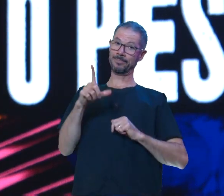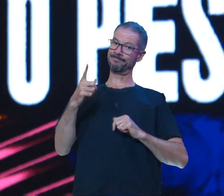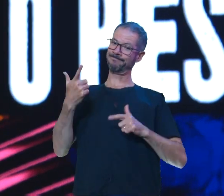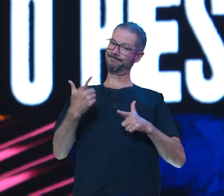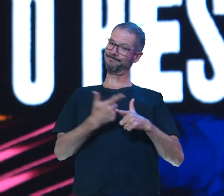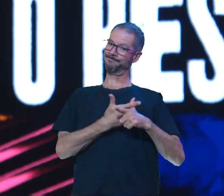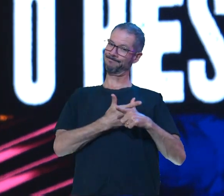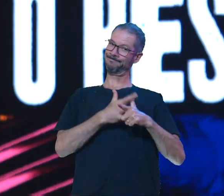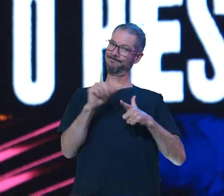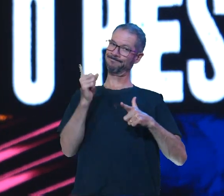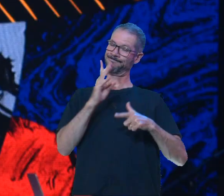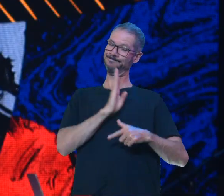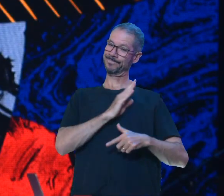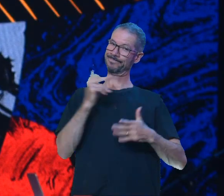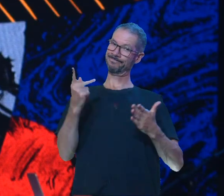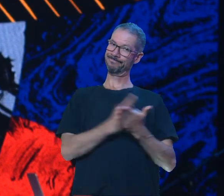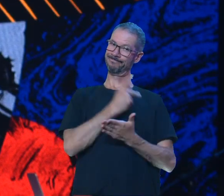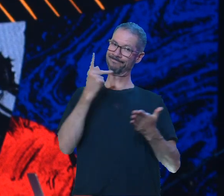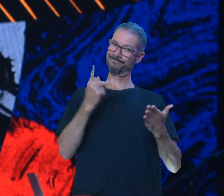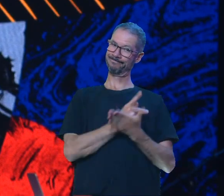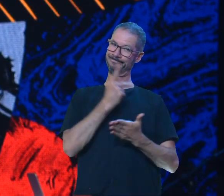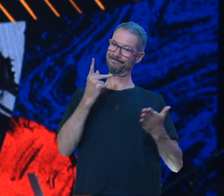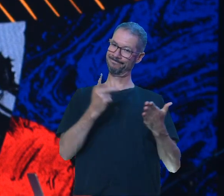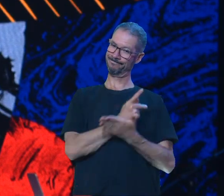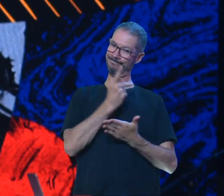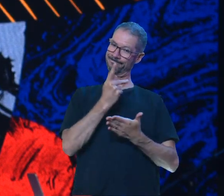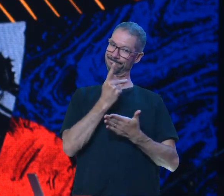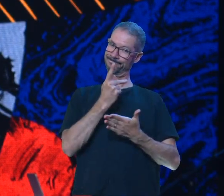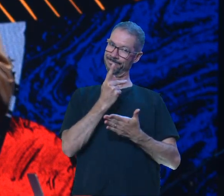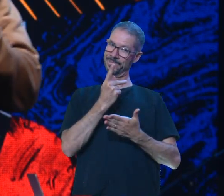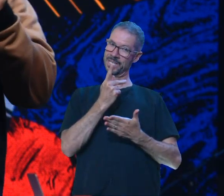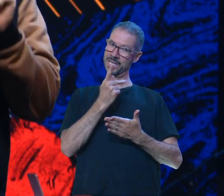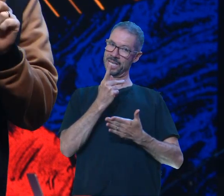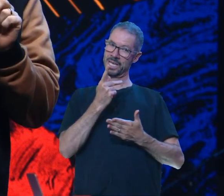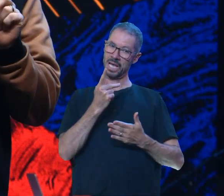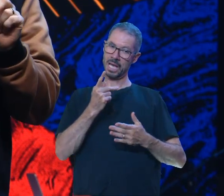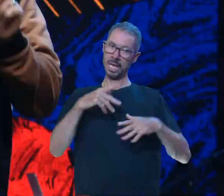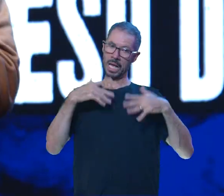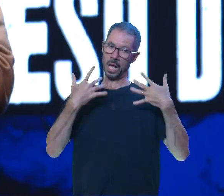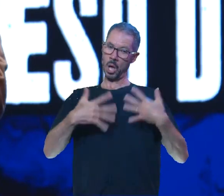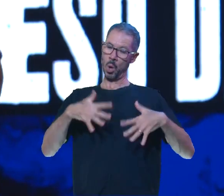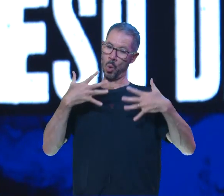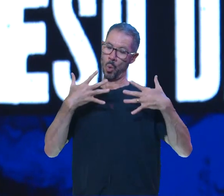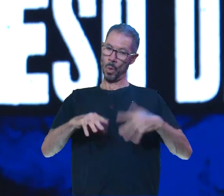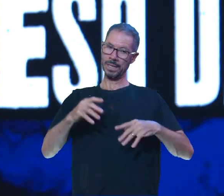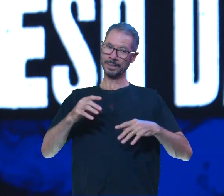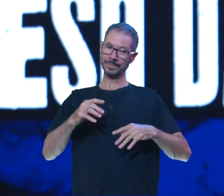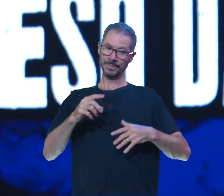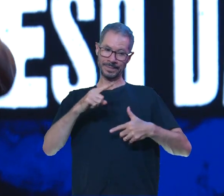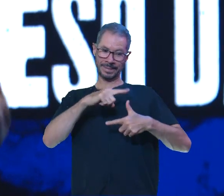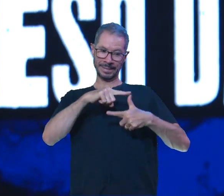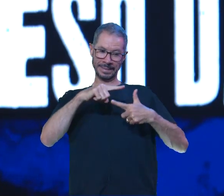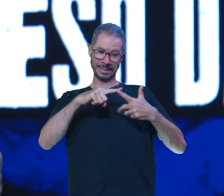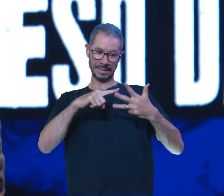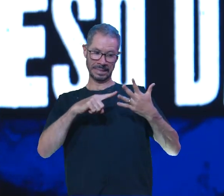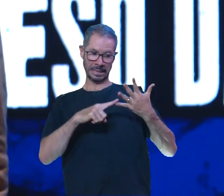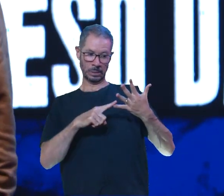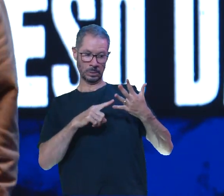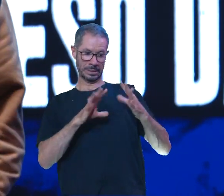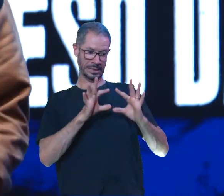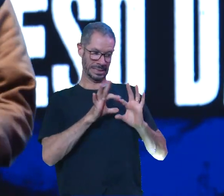deveria no teu coração. E enquanto isso tomar uma proporção tão grande, a renúncia vai ser extremamente